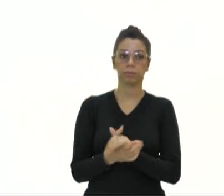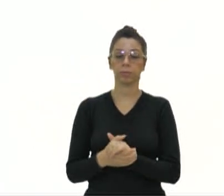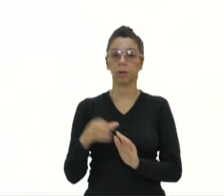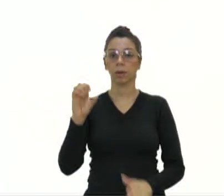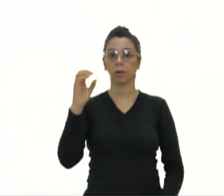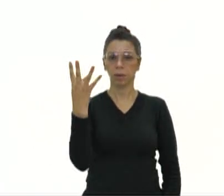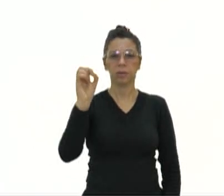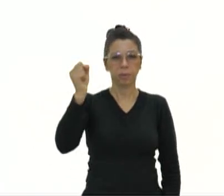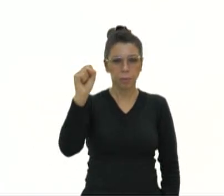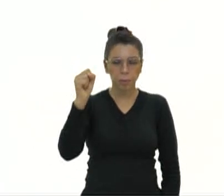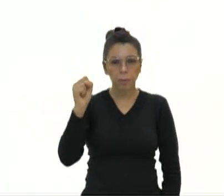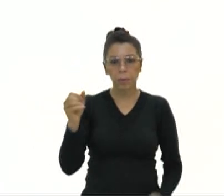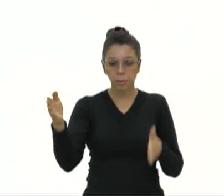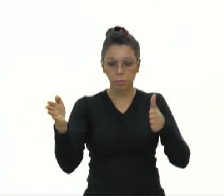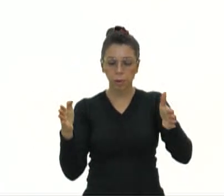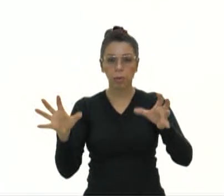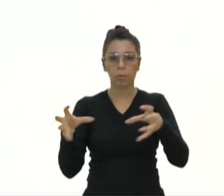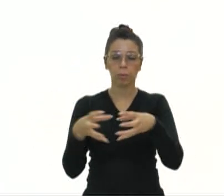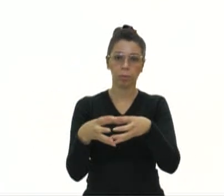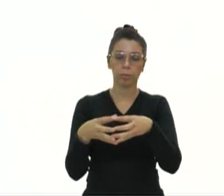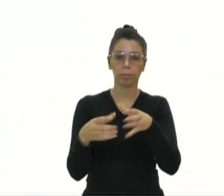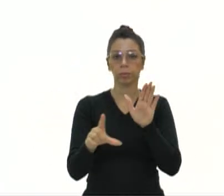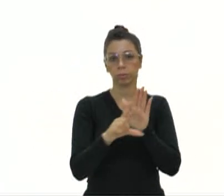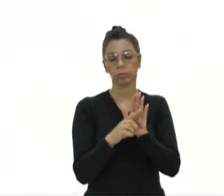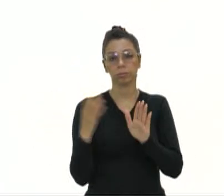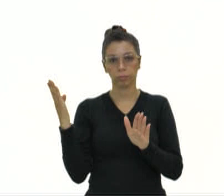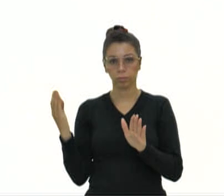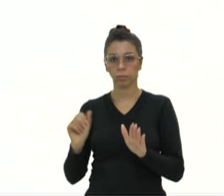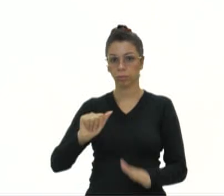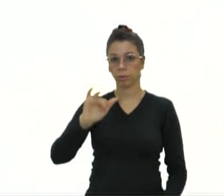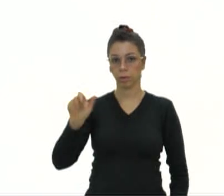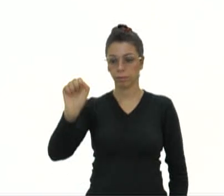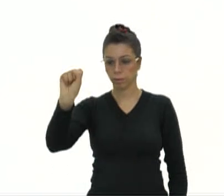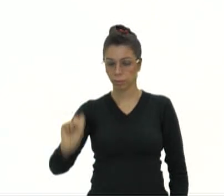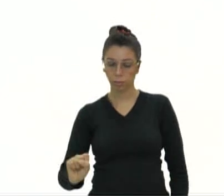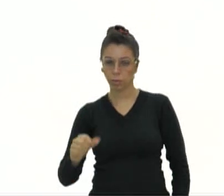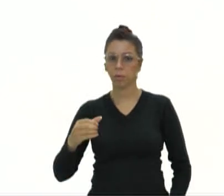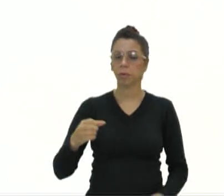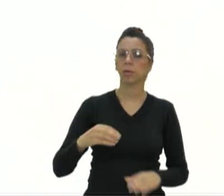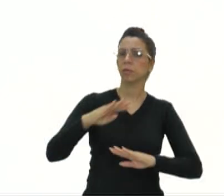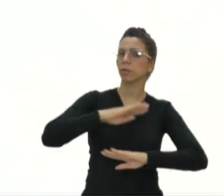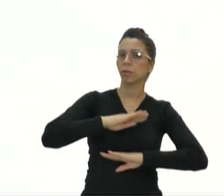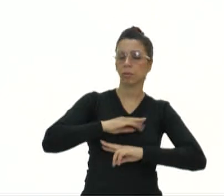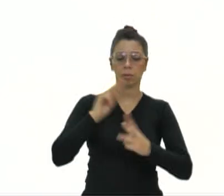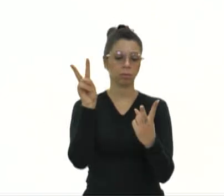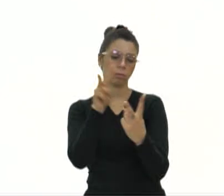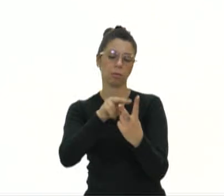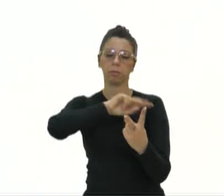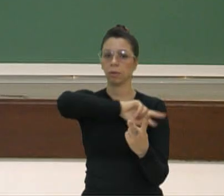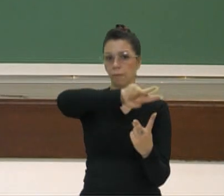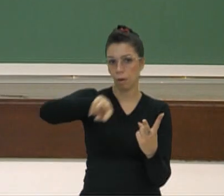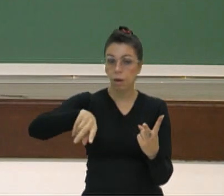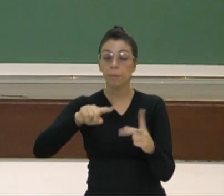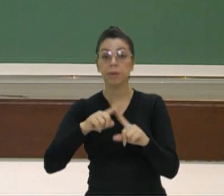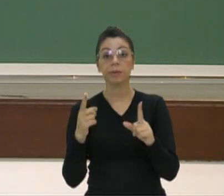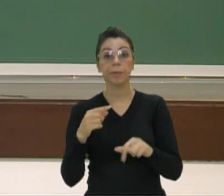partido estruturado na África do Sul. Em algumas situações, vocês podem citar várias. Citei duas aqui.